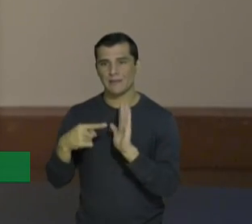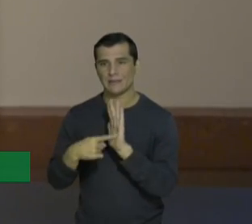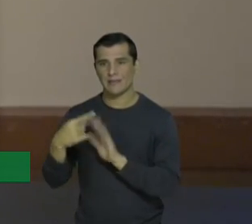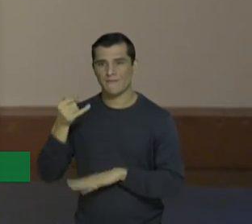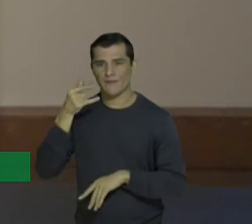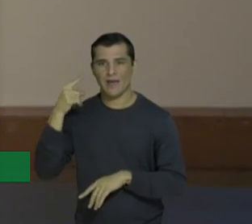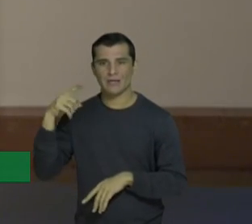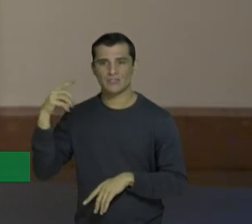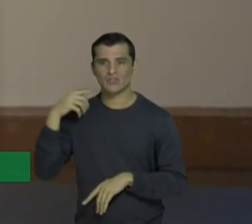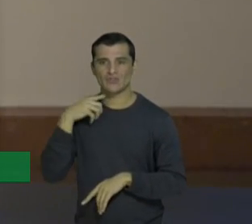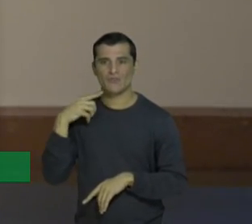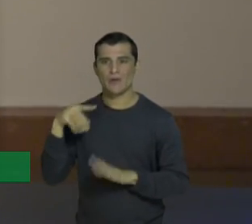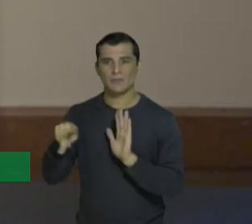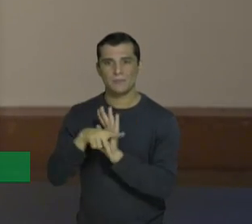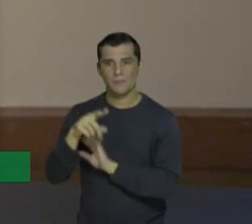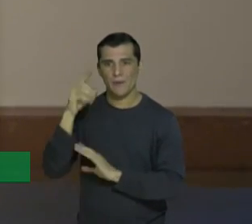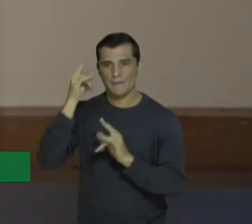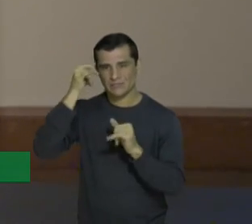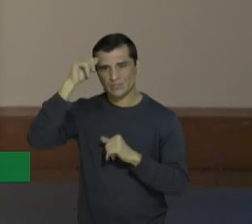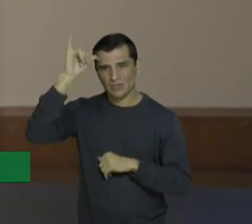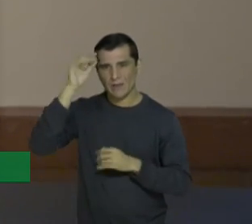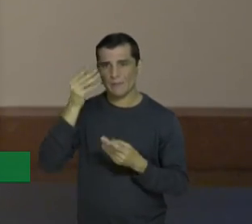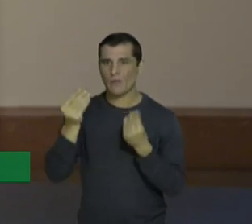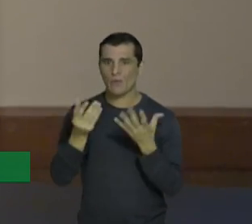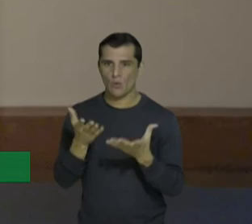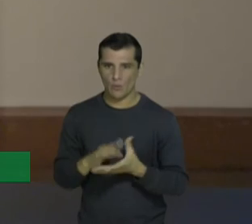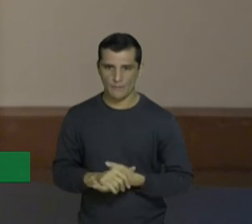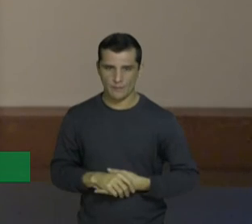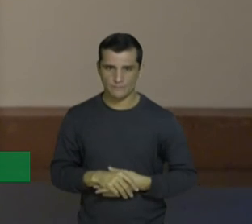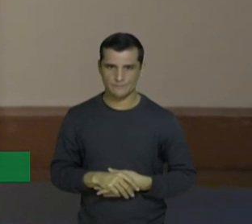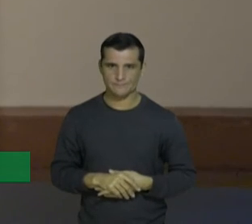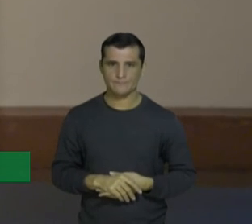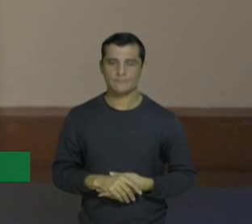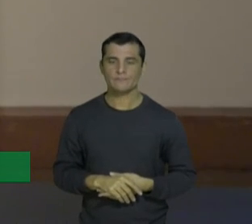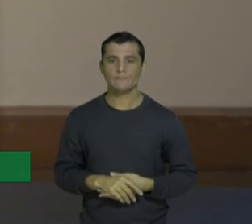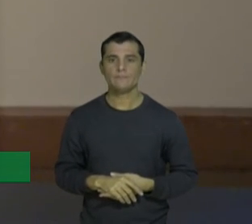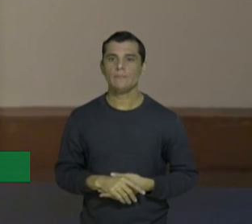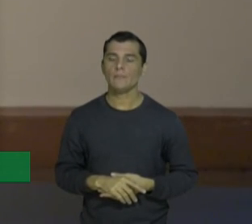dizer né então vou até eh ser um pouco eh